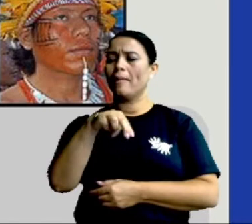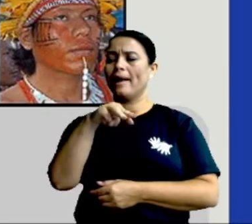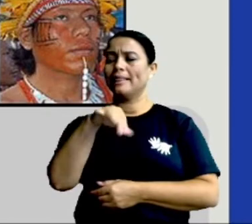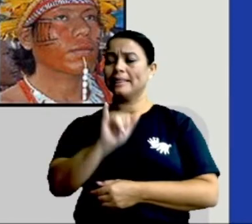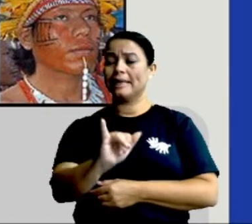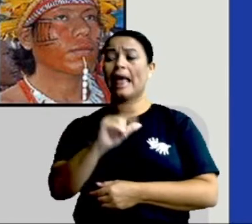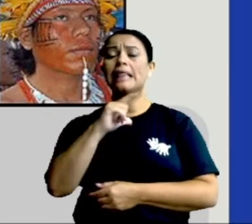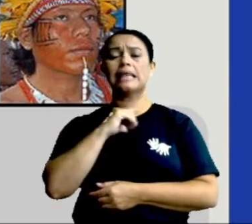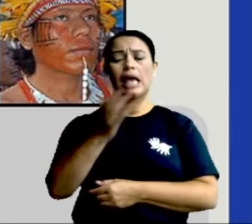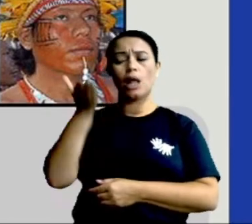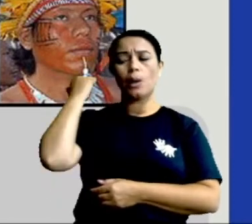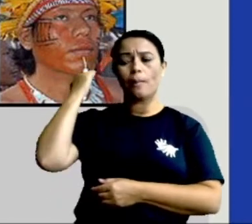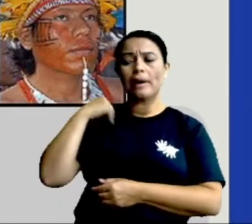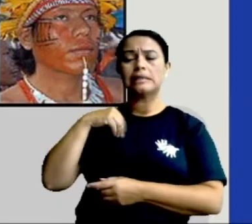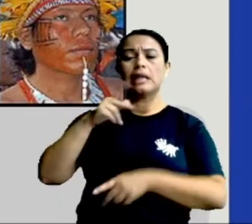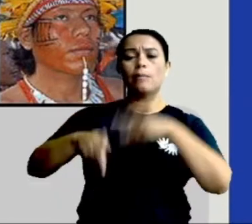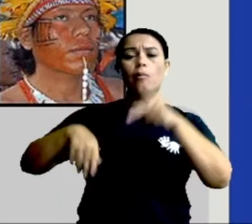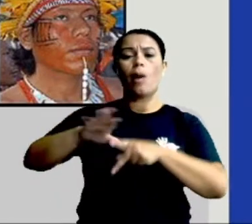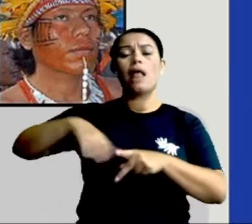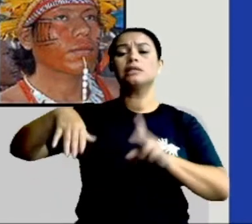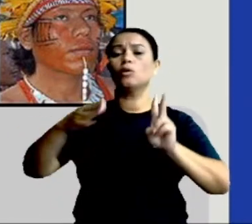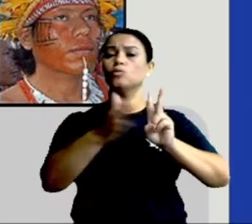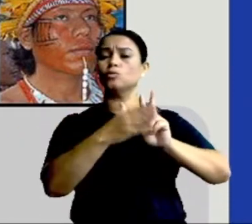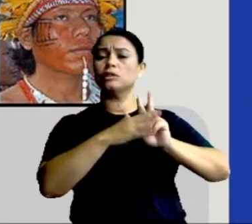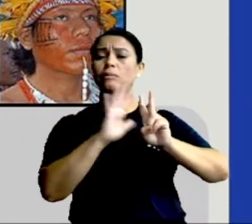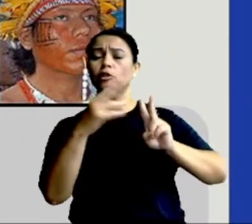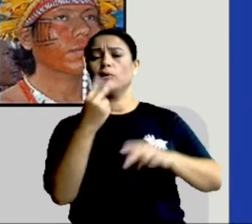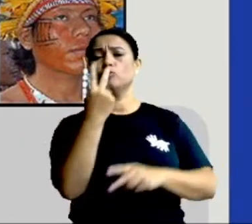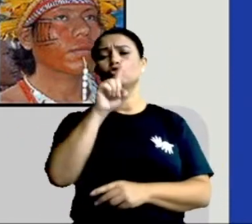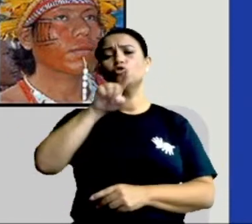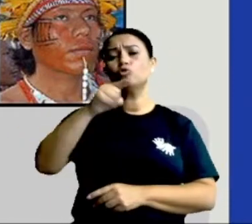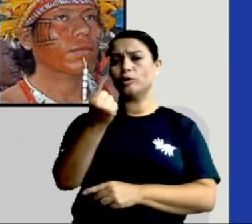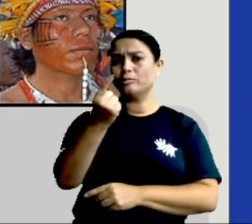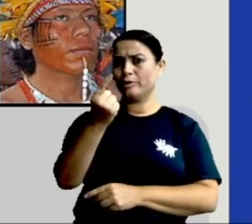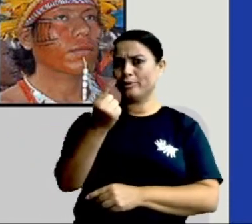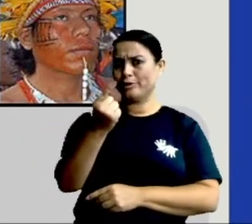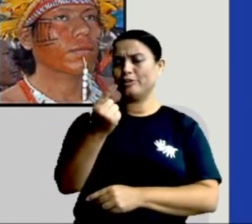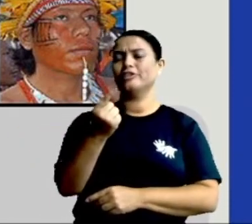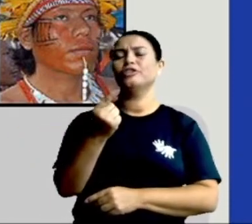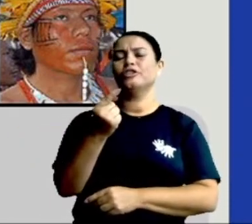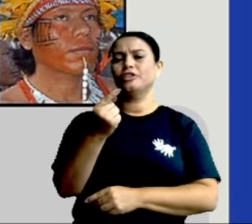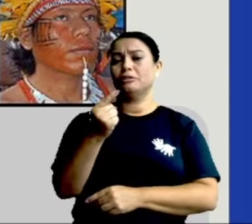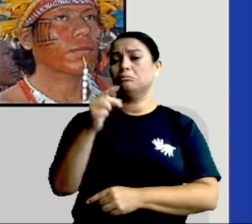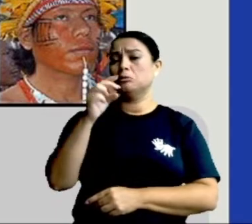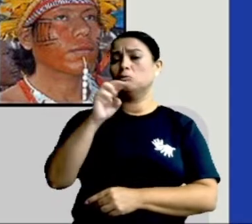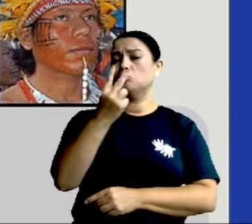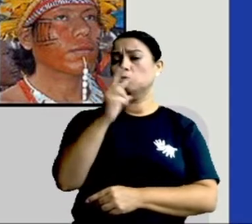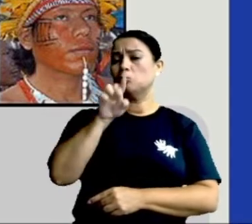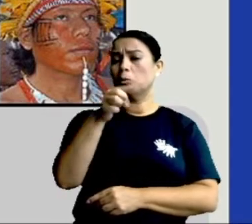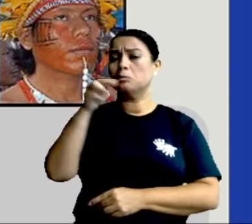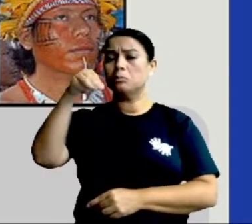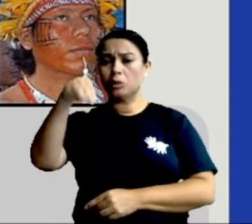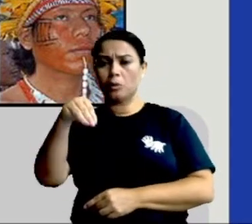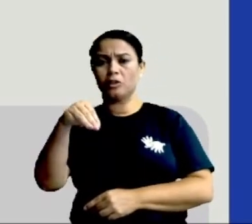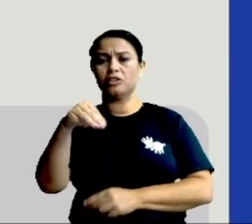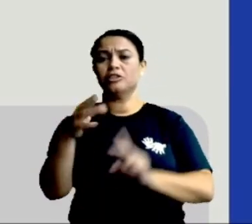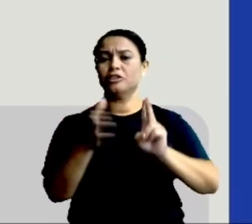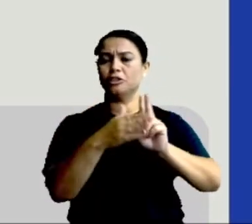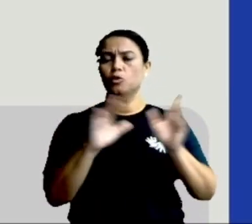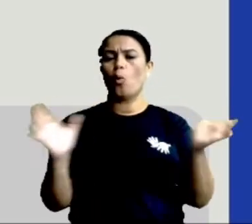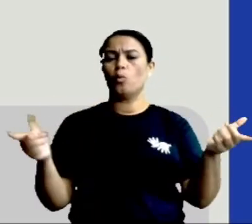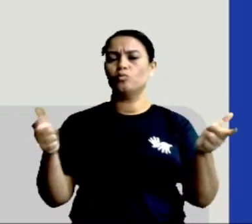passado, a população desses índios era de quase 2 milhões de índios, que hoje reduziu bastante.